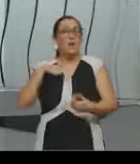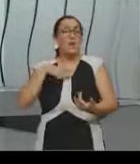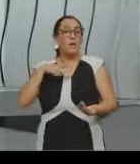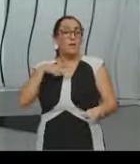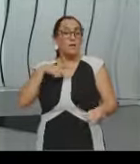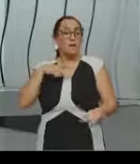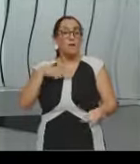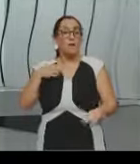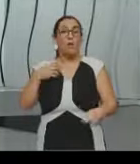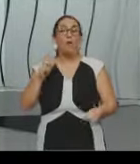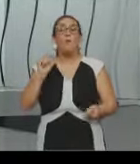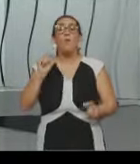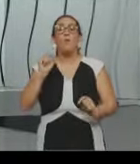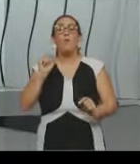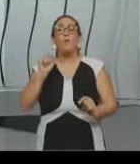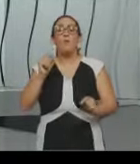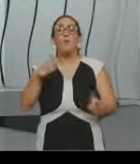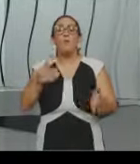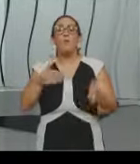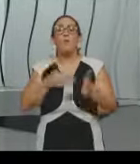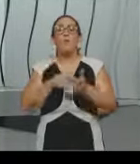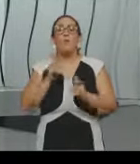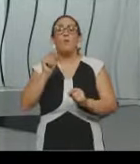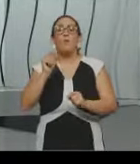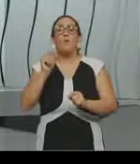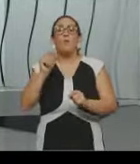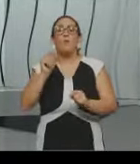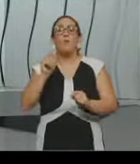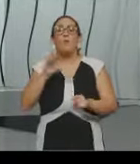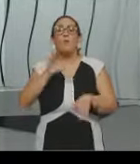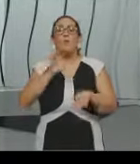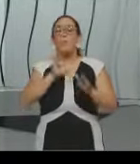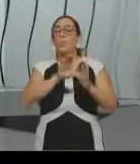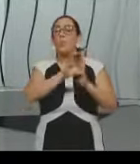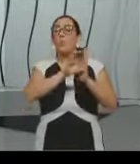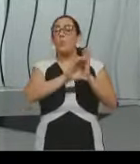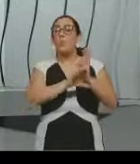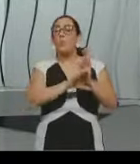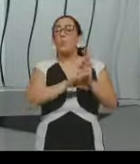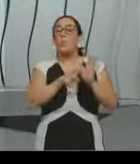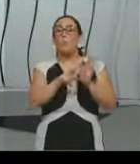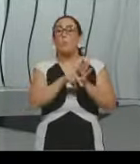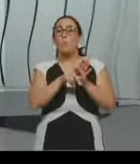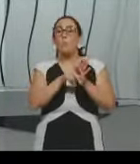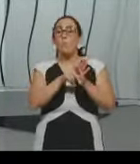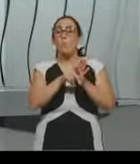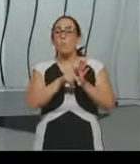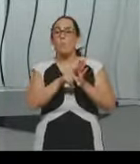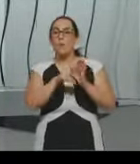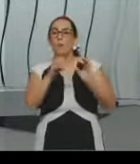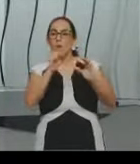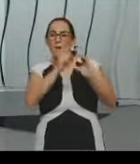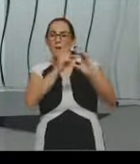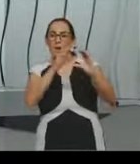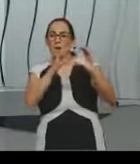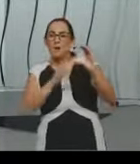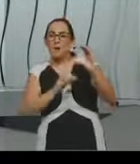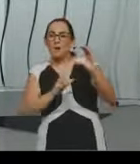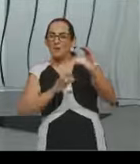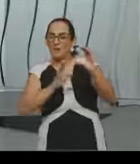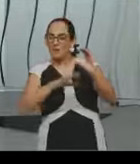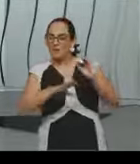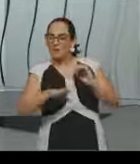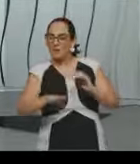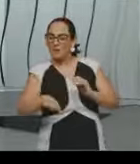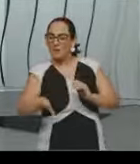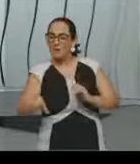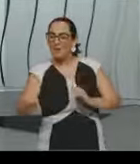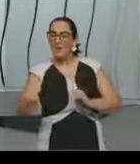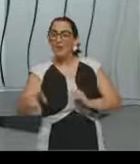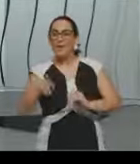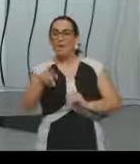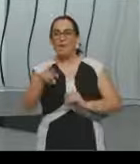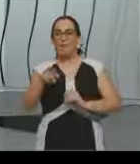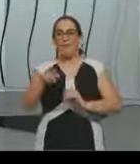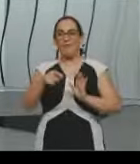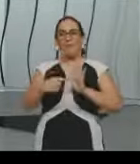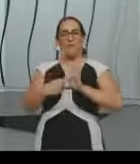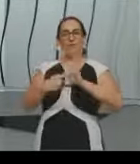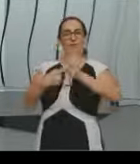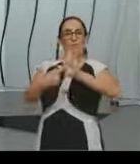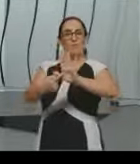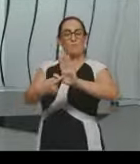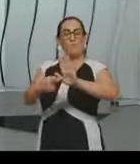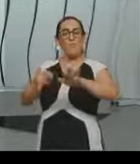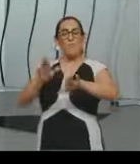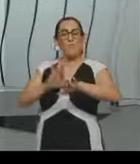ou seja, né, um concurso para definir as crianças que tivessem as características que fossem mais puras, né? E claro, as